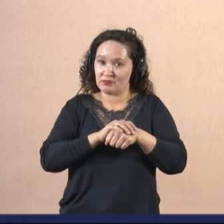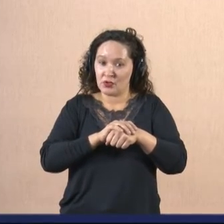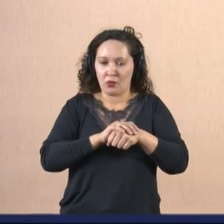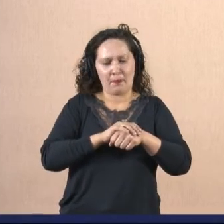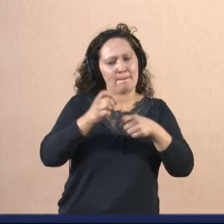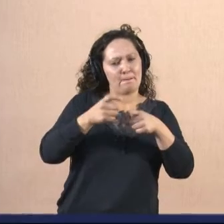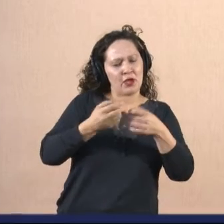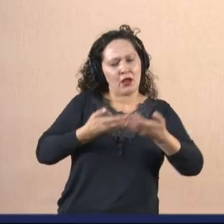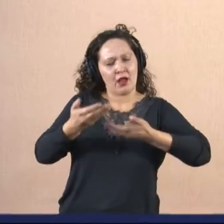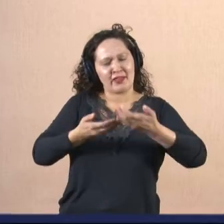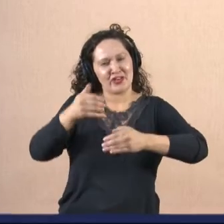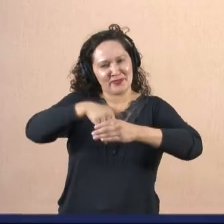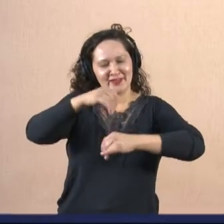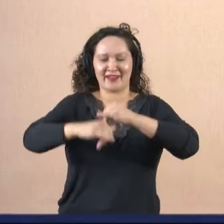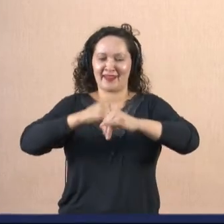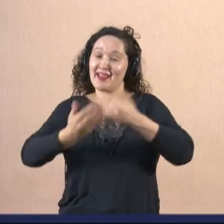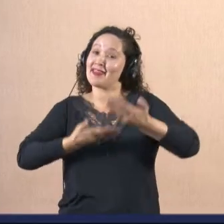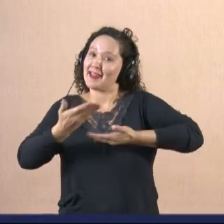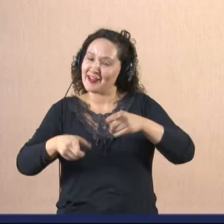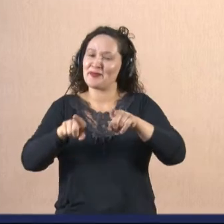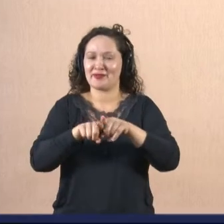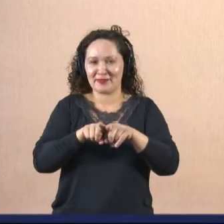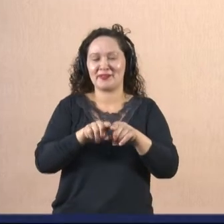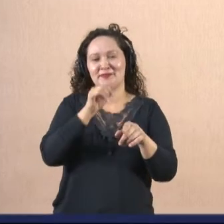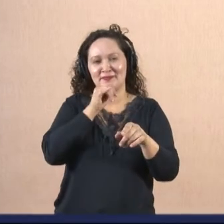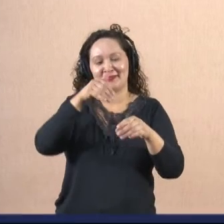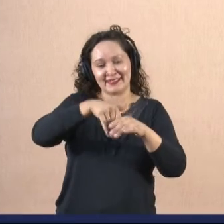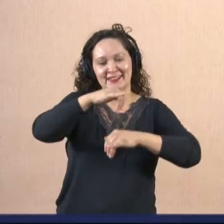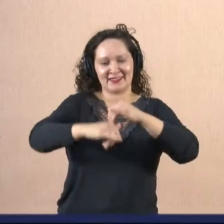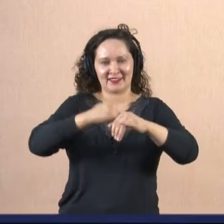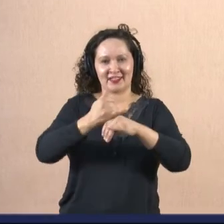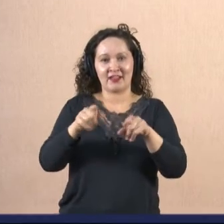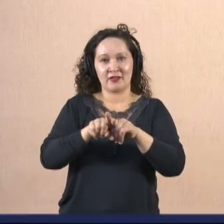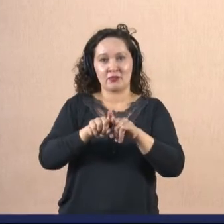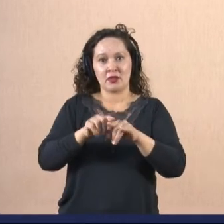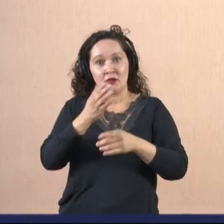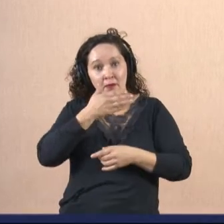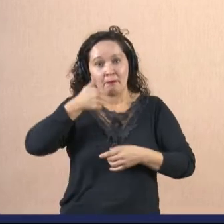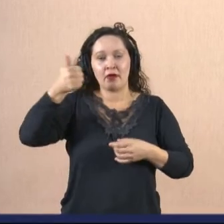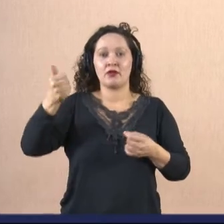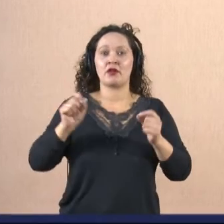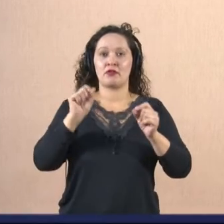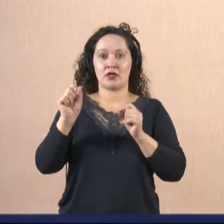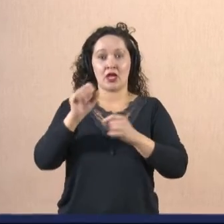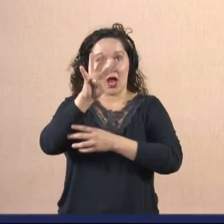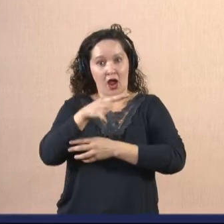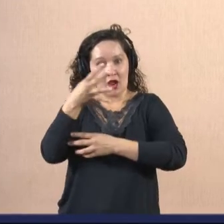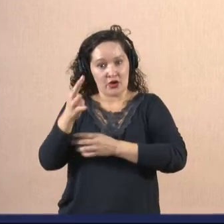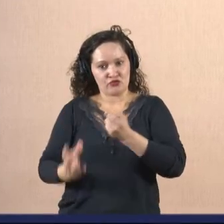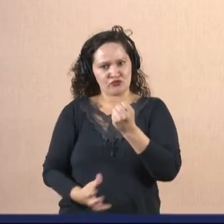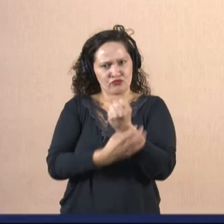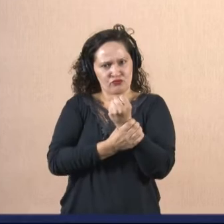telemedicina com a pele tratamento para o centro inclusive aprimorar a rede de